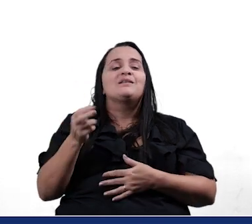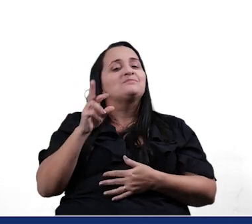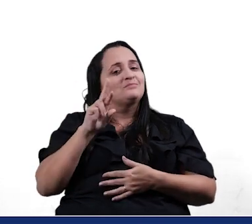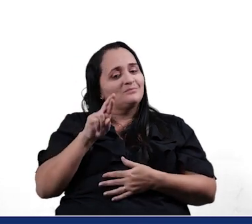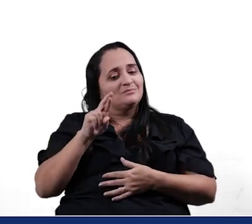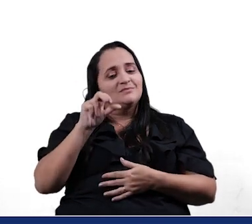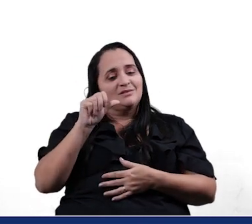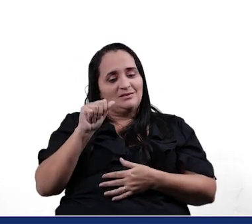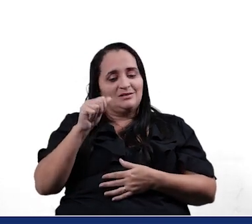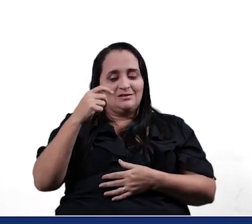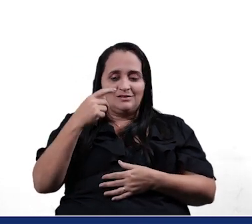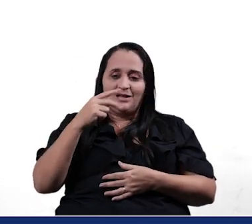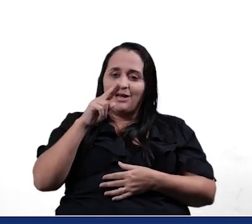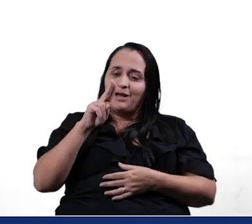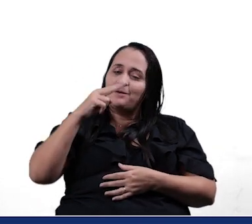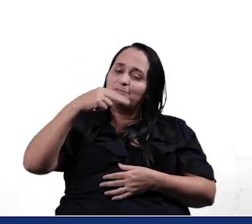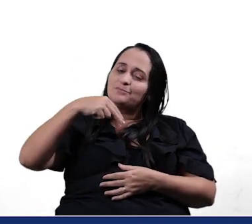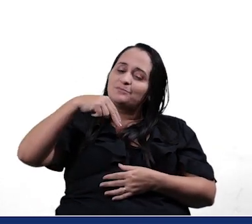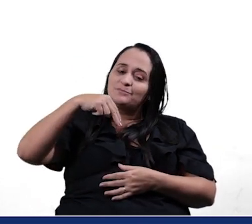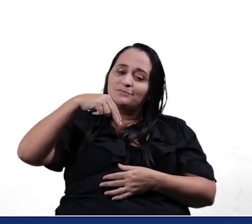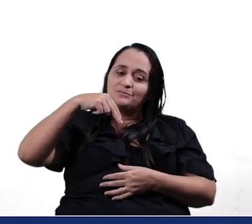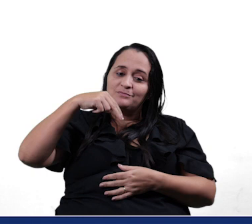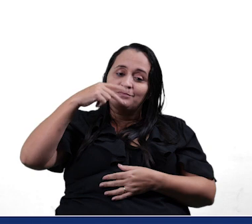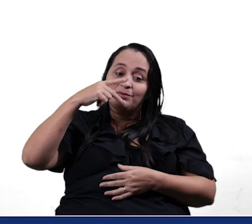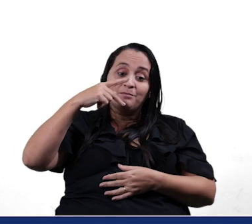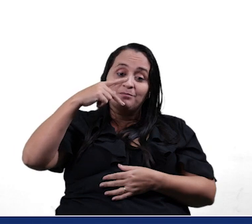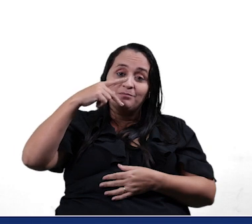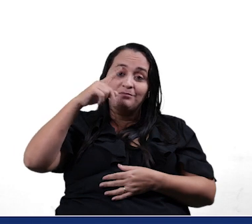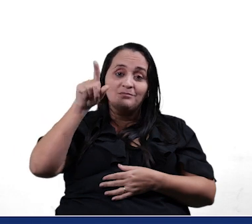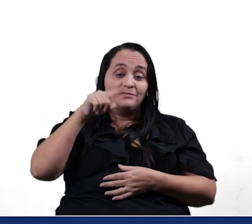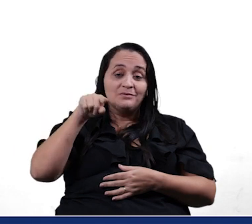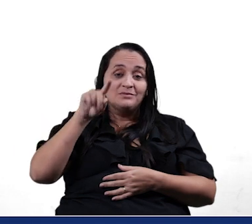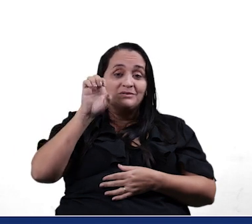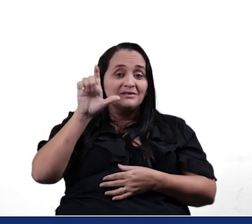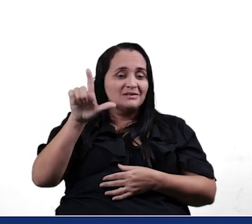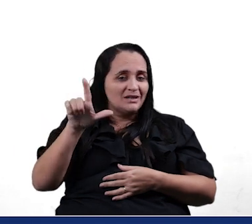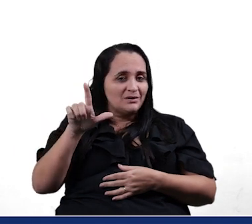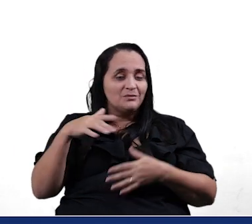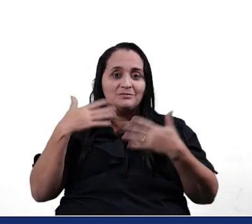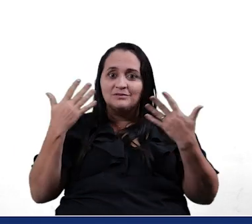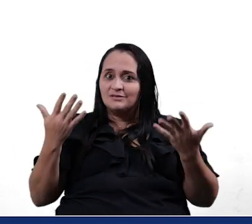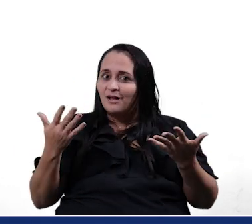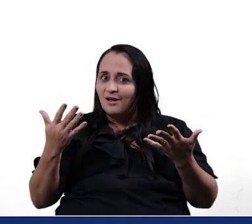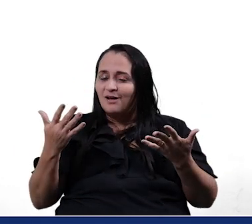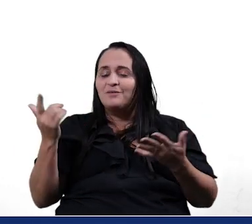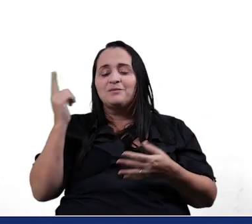o que aconteceu com a princesa? Ela foi presa na torre alta por uma feiticeira. Quem disse